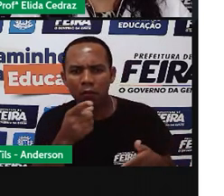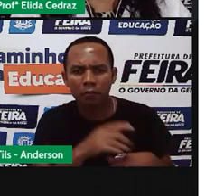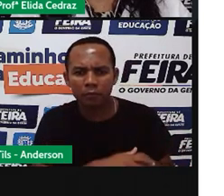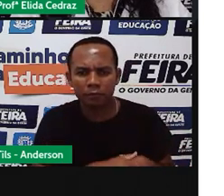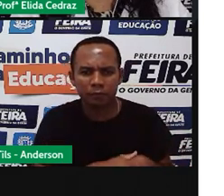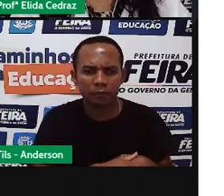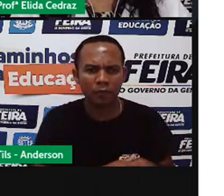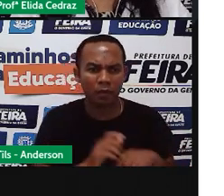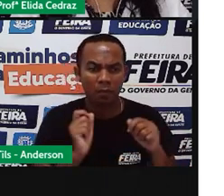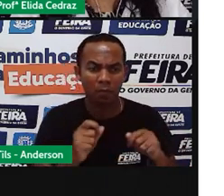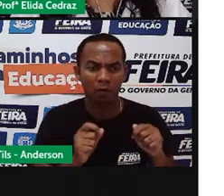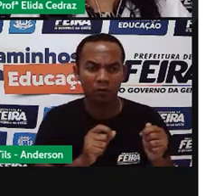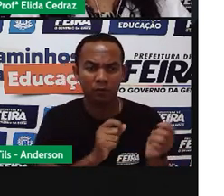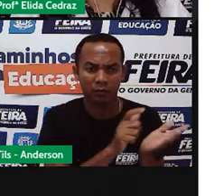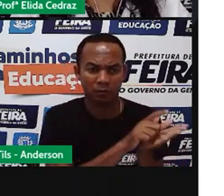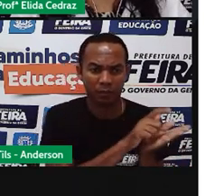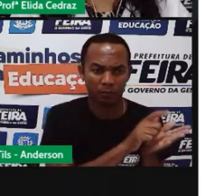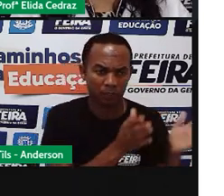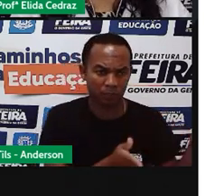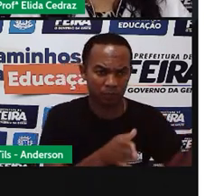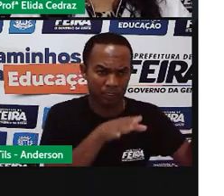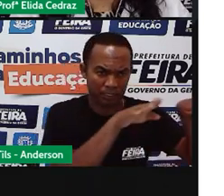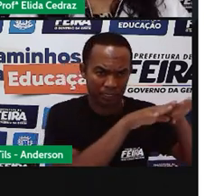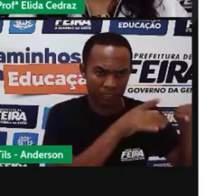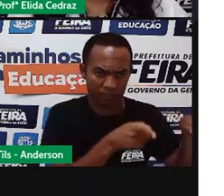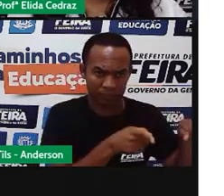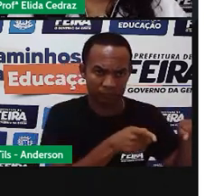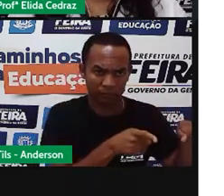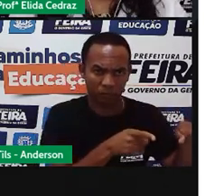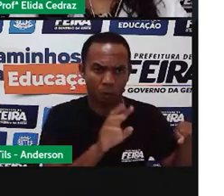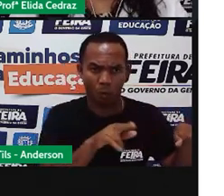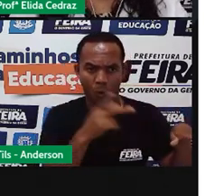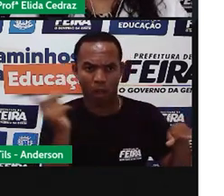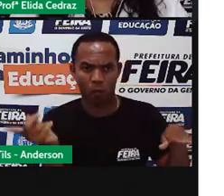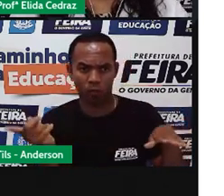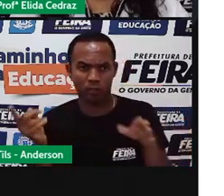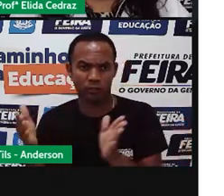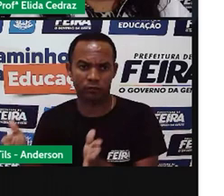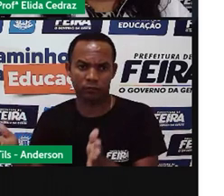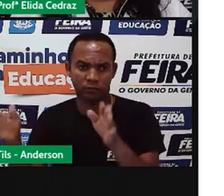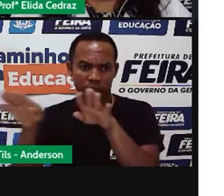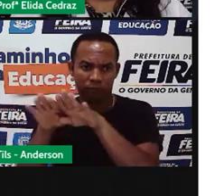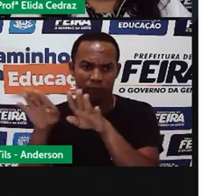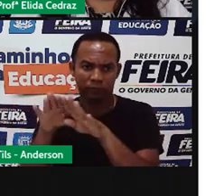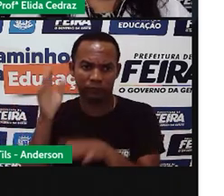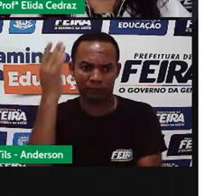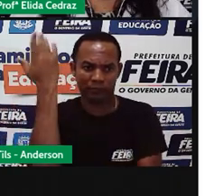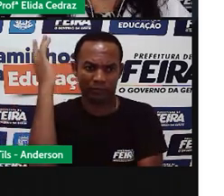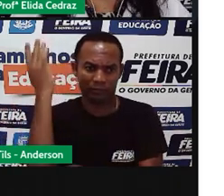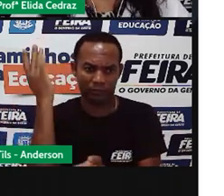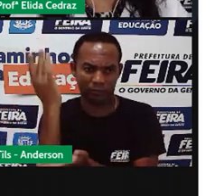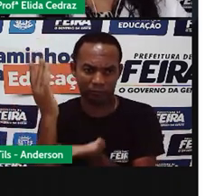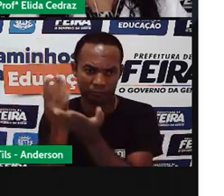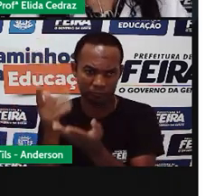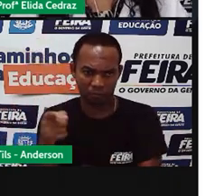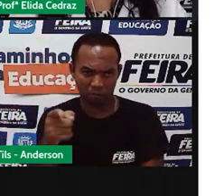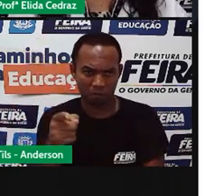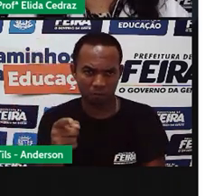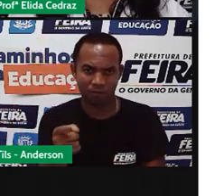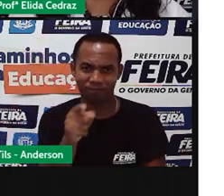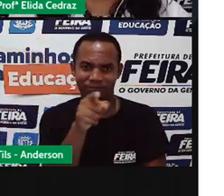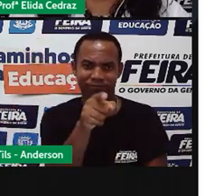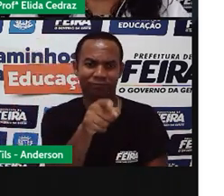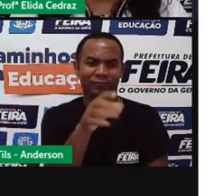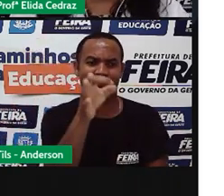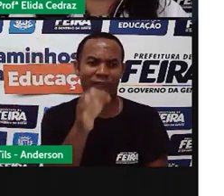Pode montar na caixa de papelão? Na caixinha de madeira? Não, Pro, não pode. Tem que